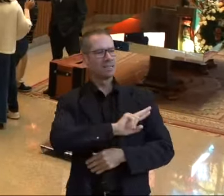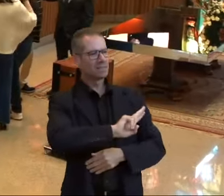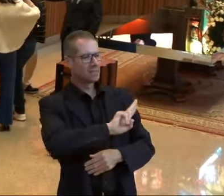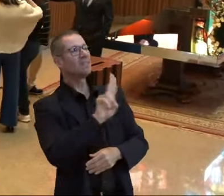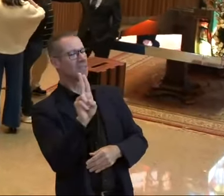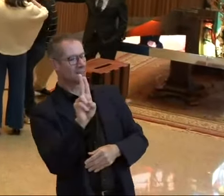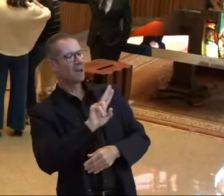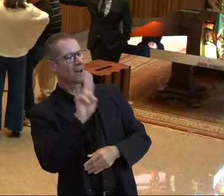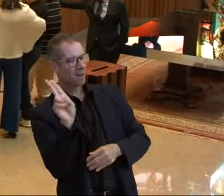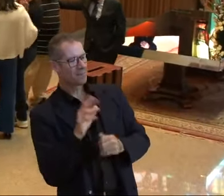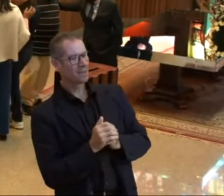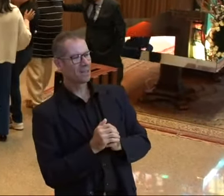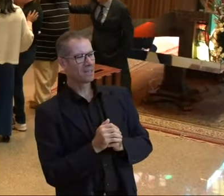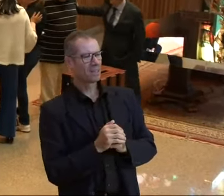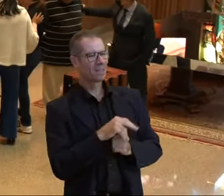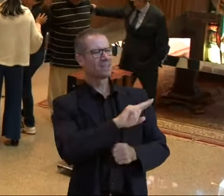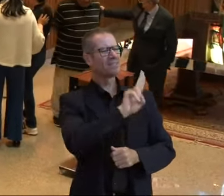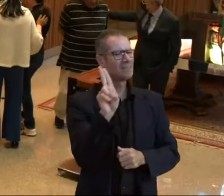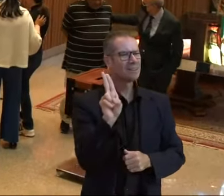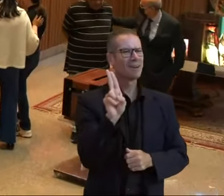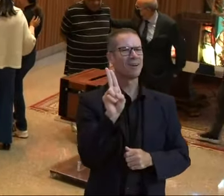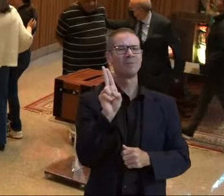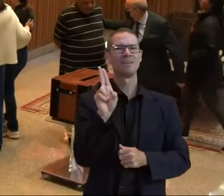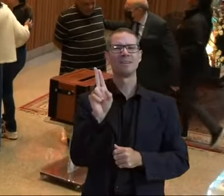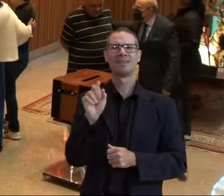chama, filho? Como é que você chama?